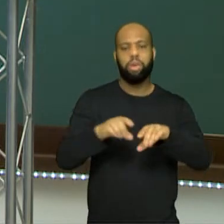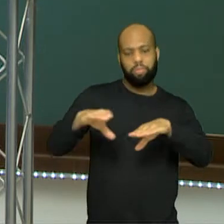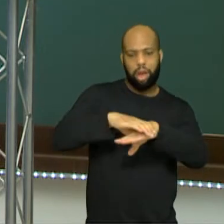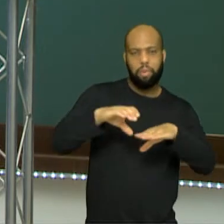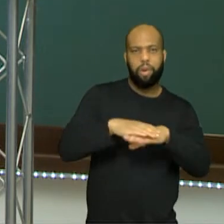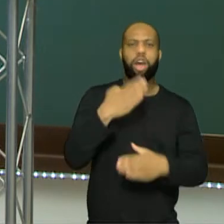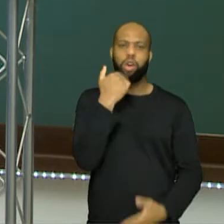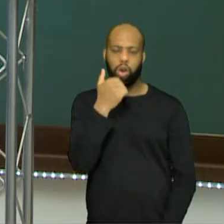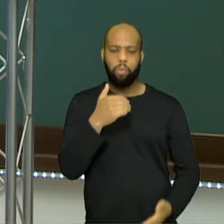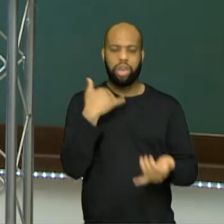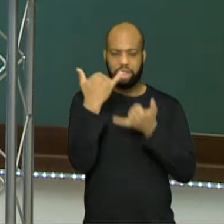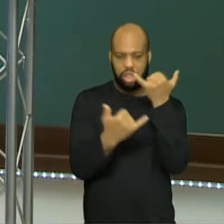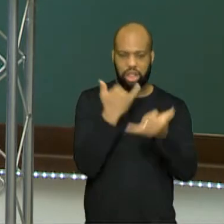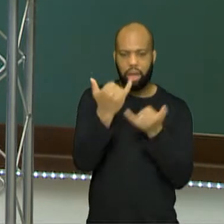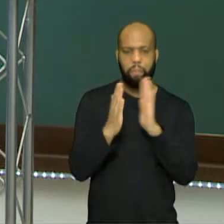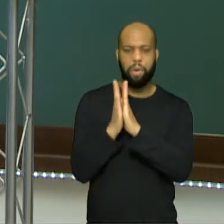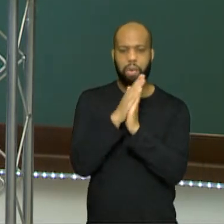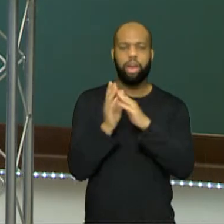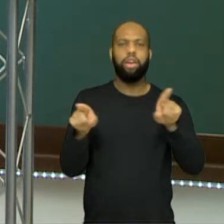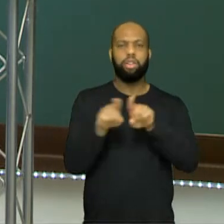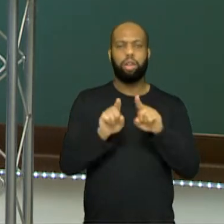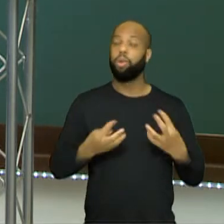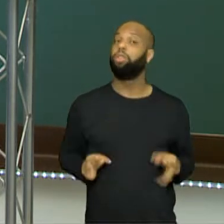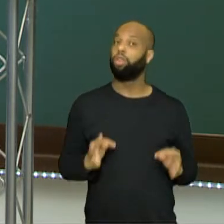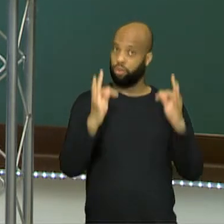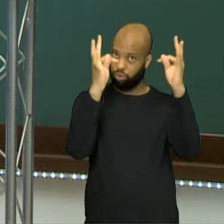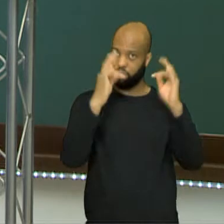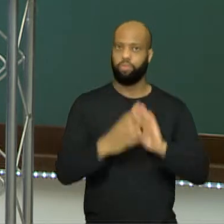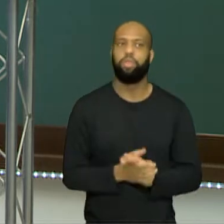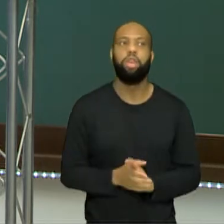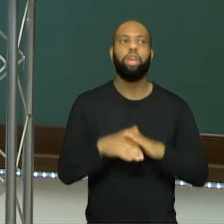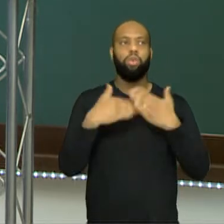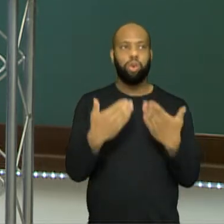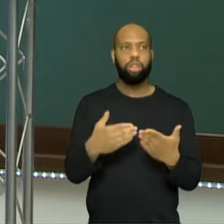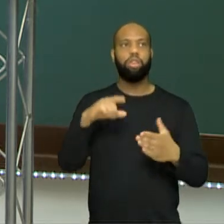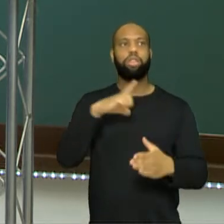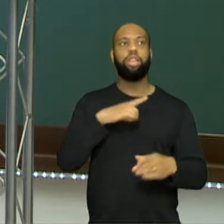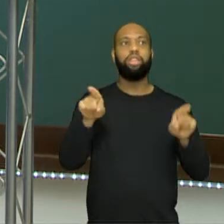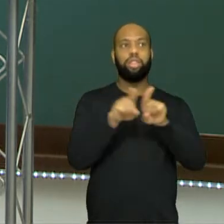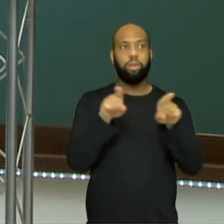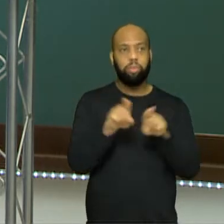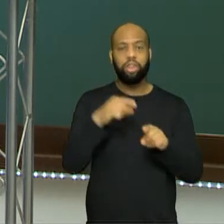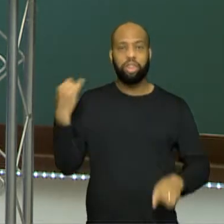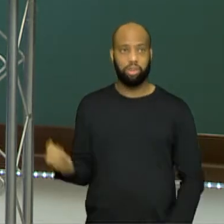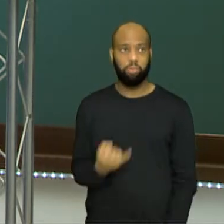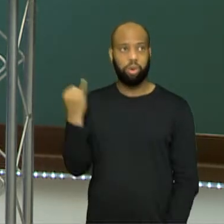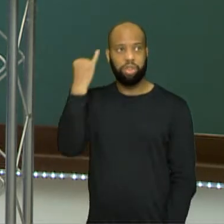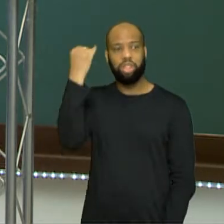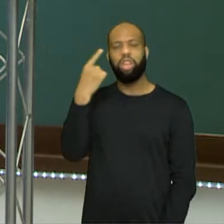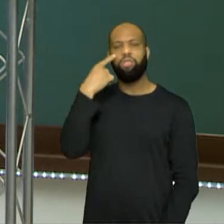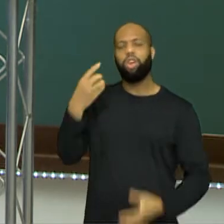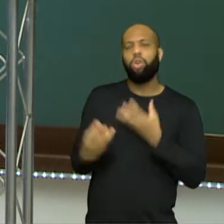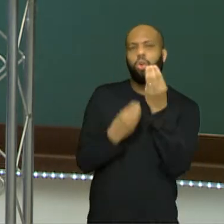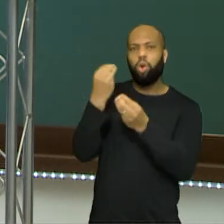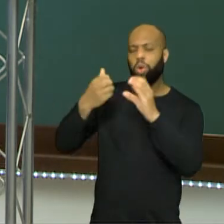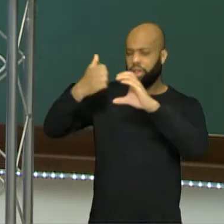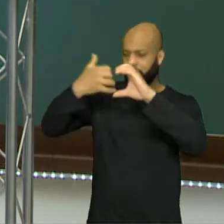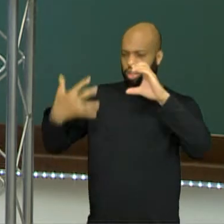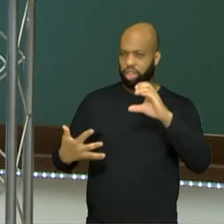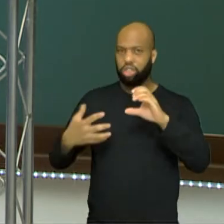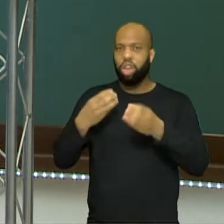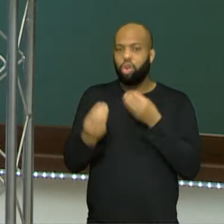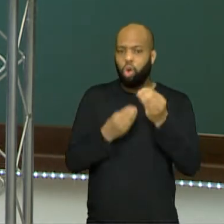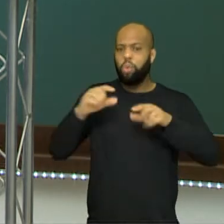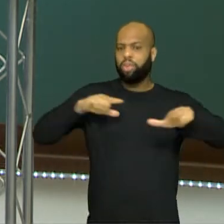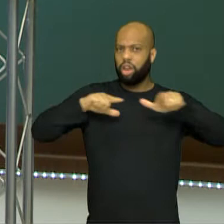calçados, brinquedos e produtos eletrônicos. Nessa caracterização, temos também que observar como é que é a característica mão de